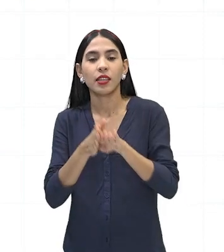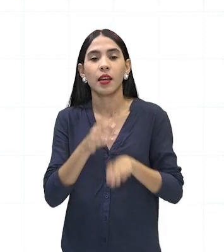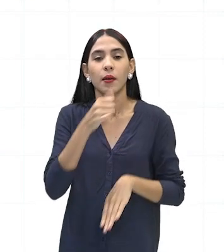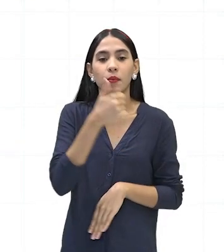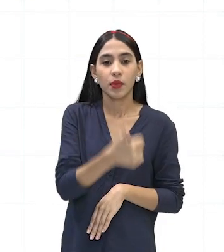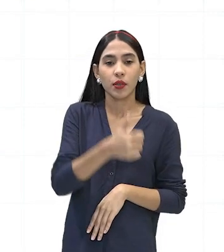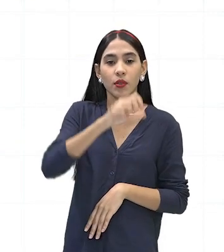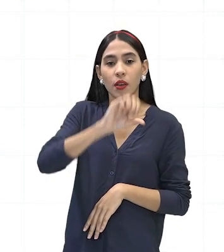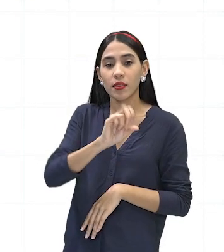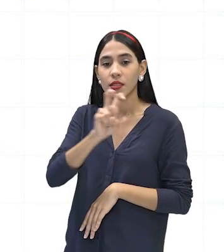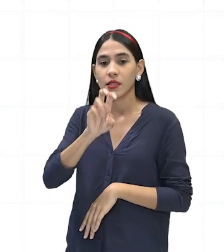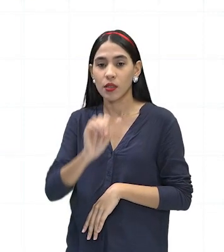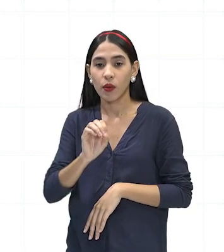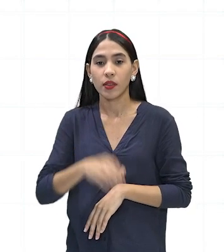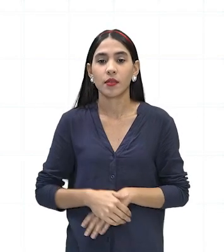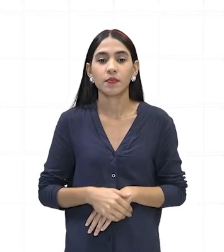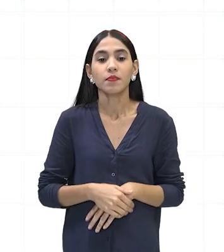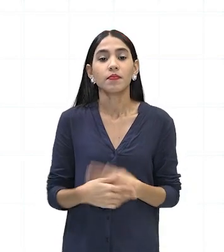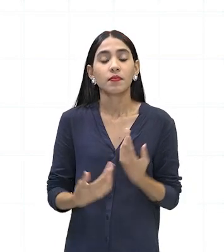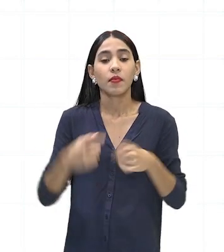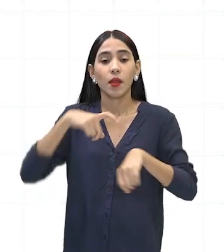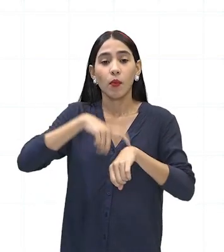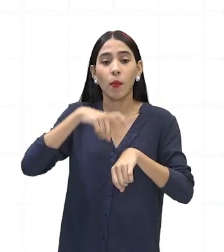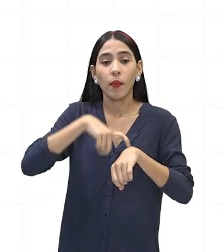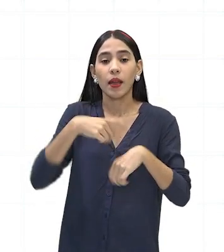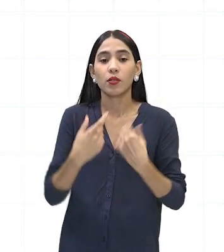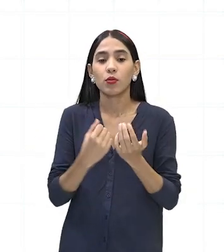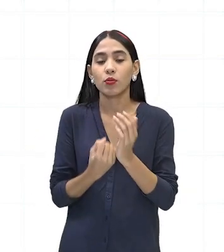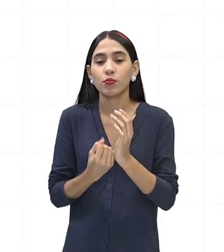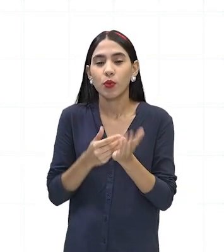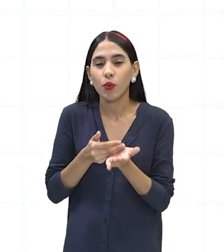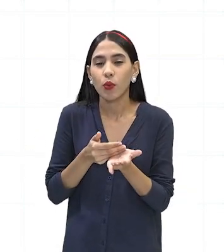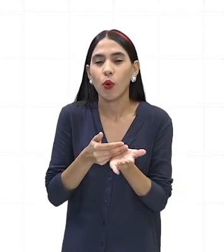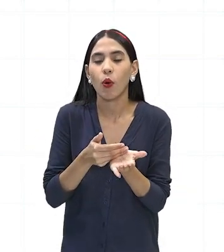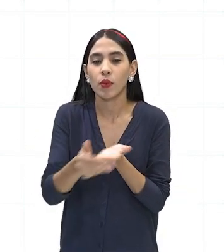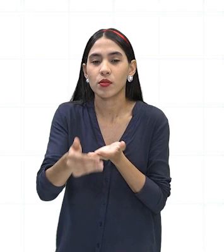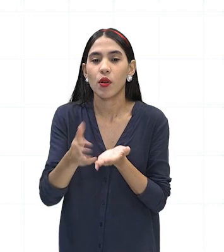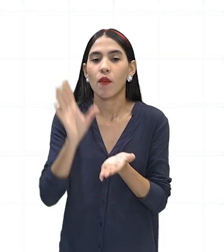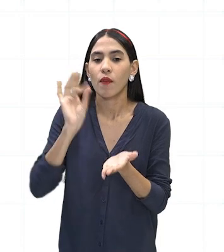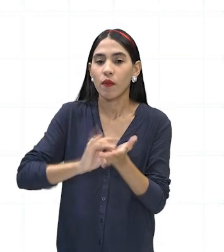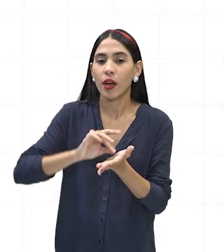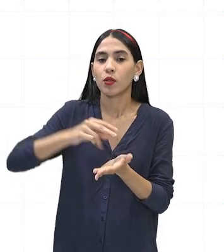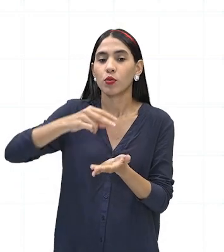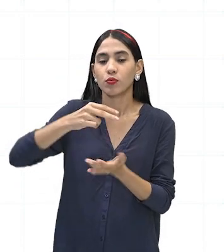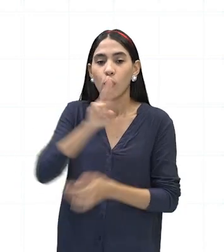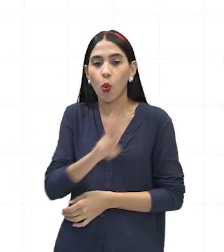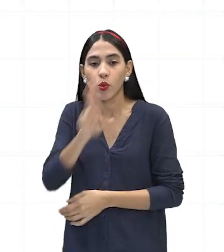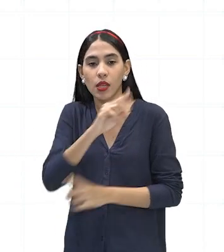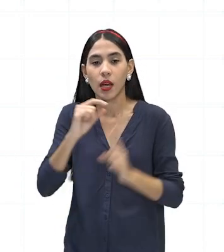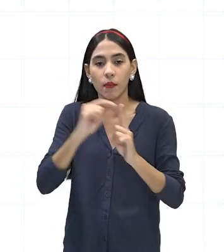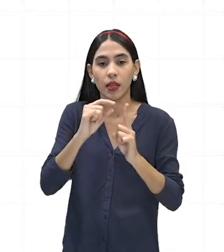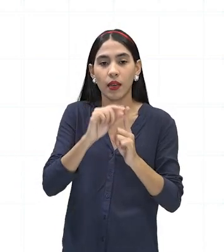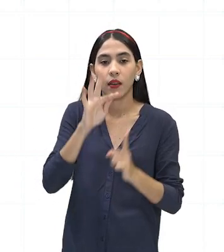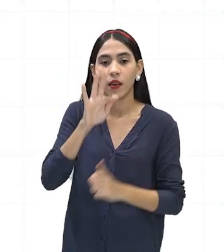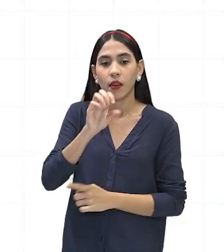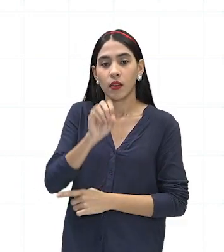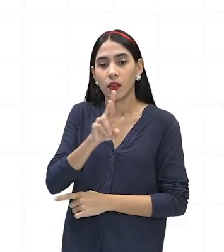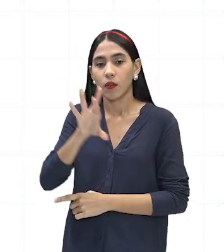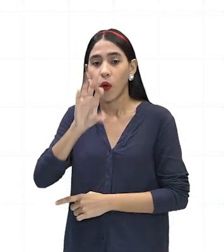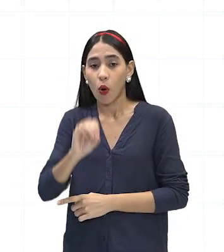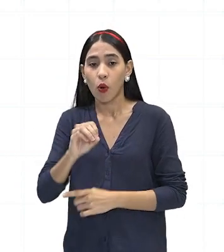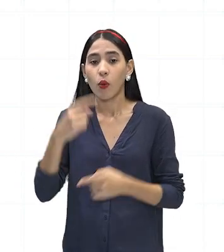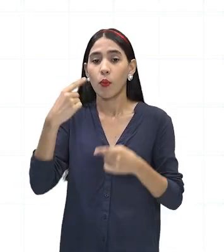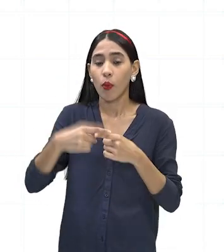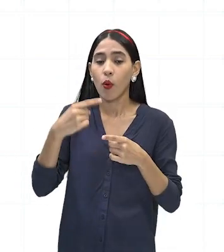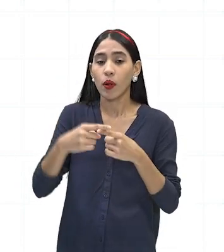1950, tá? Que foi a época que se começou a usar de fato o nome forró. Tudo isso porque o